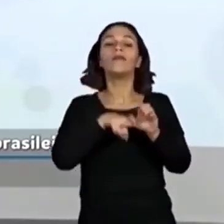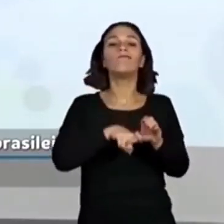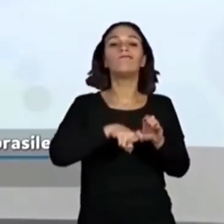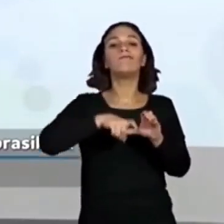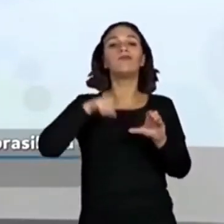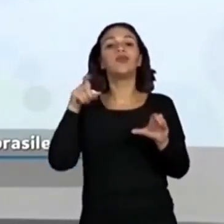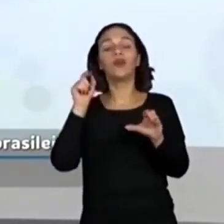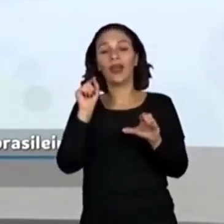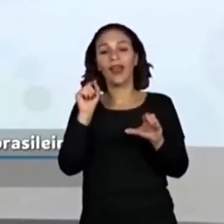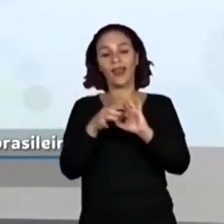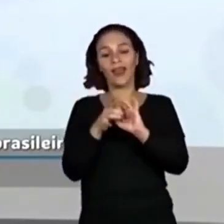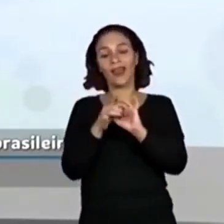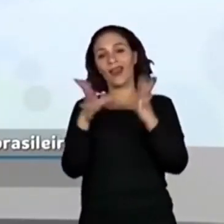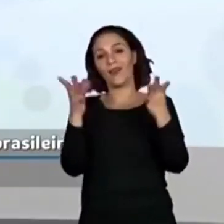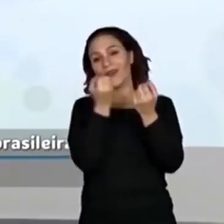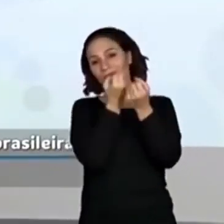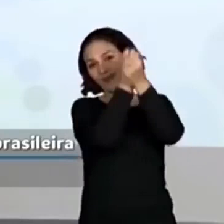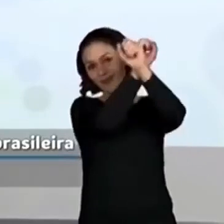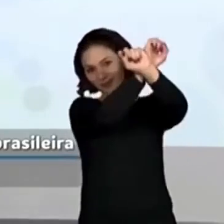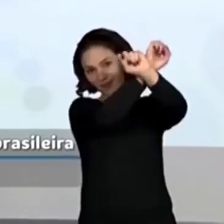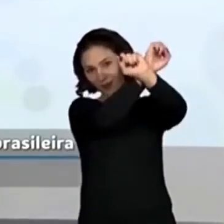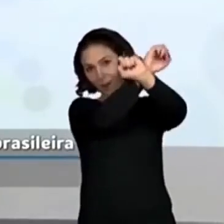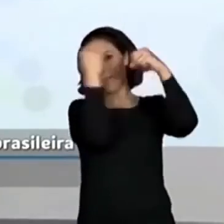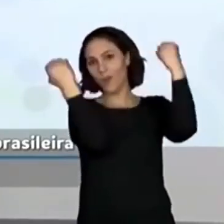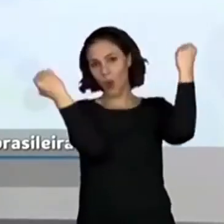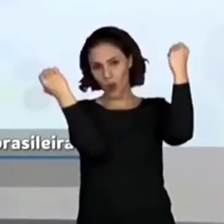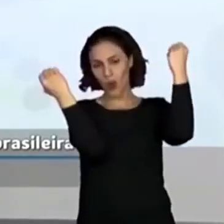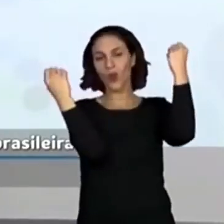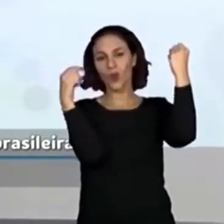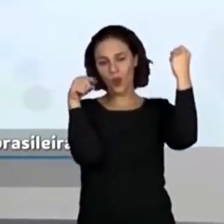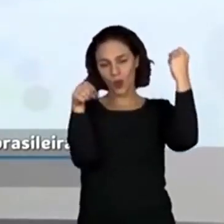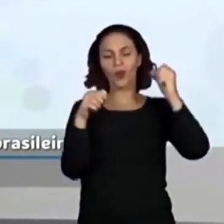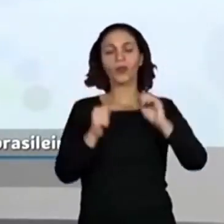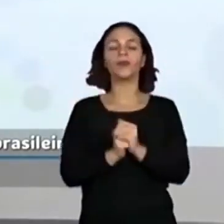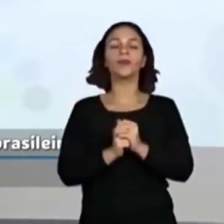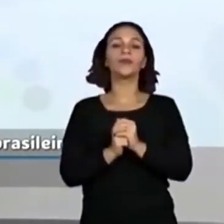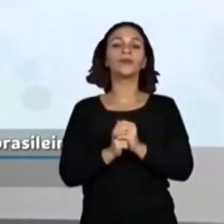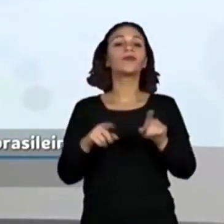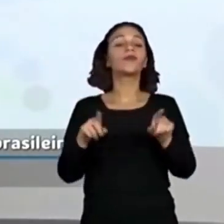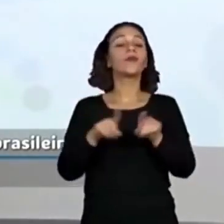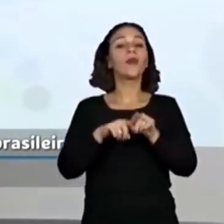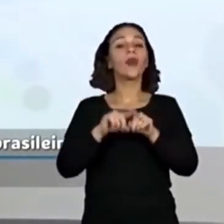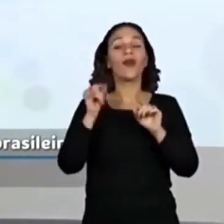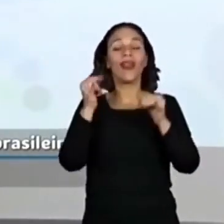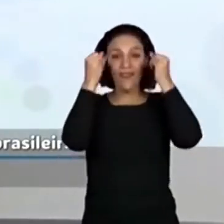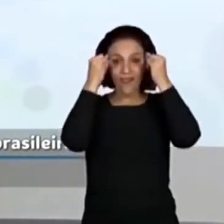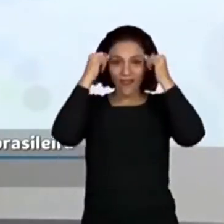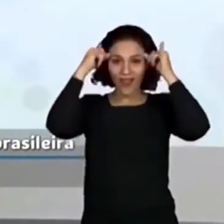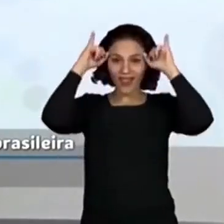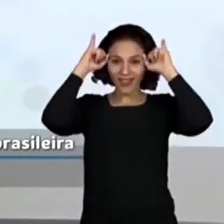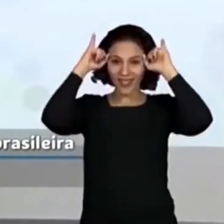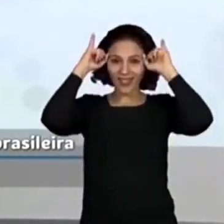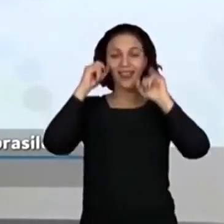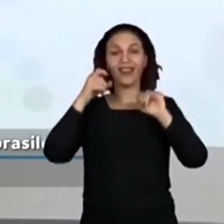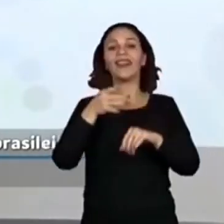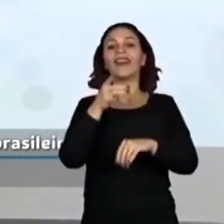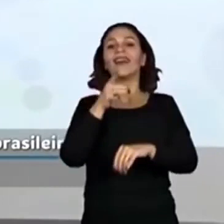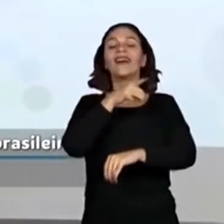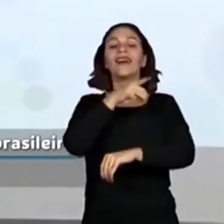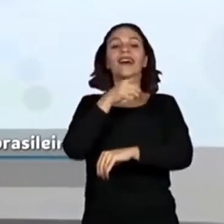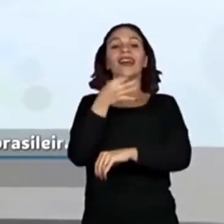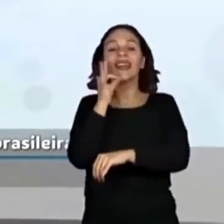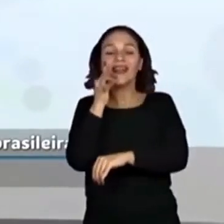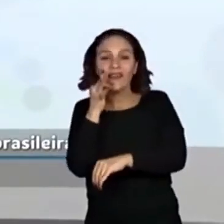escravos, né? E quando se abrem as fazendas de café,